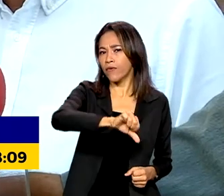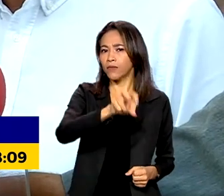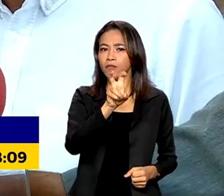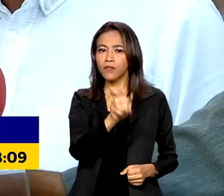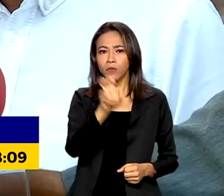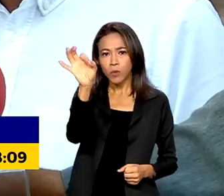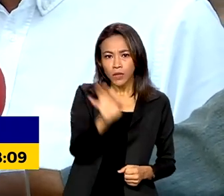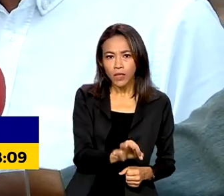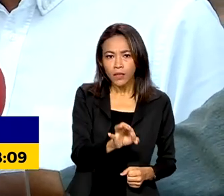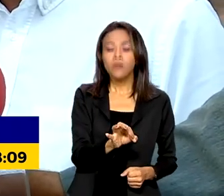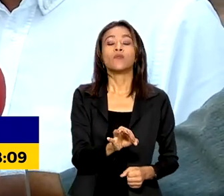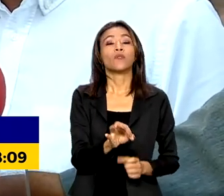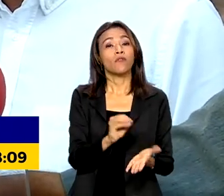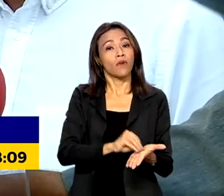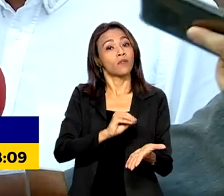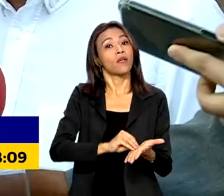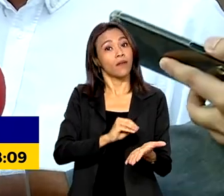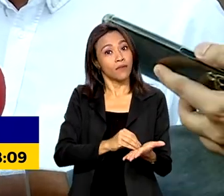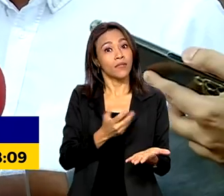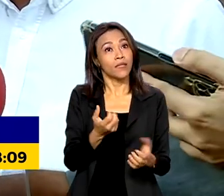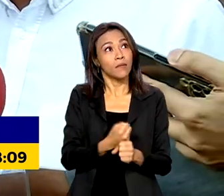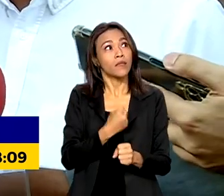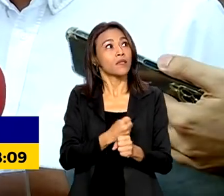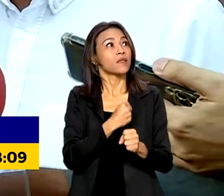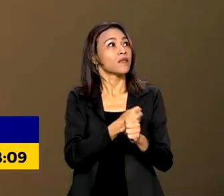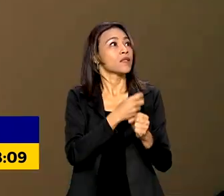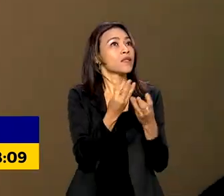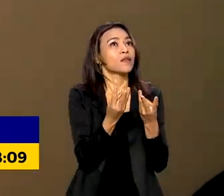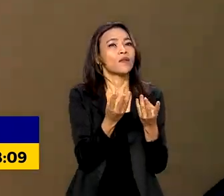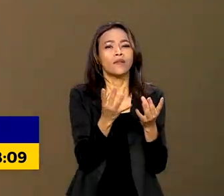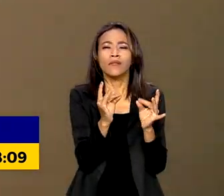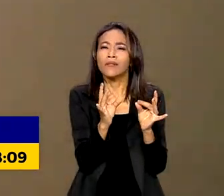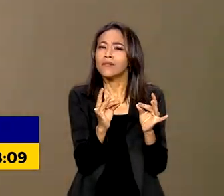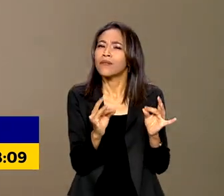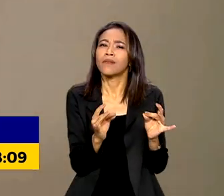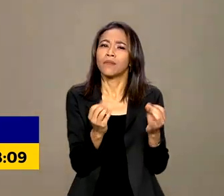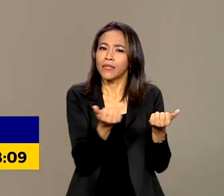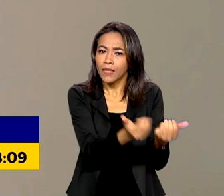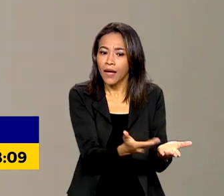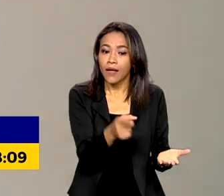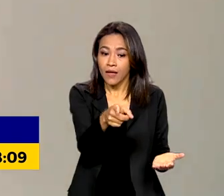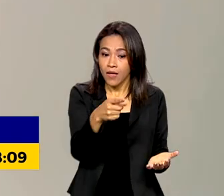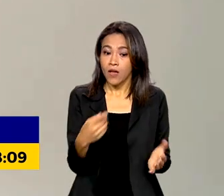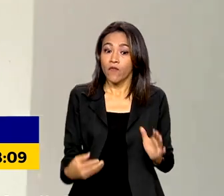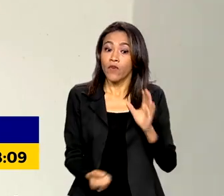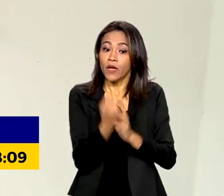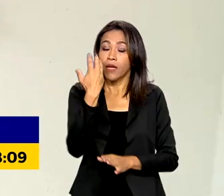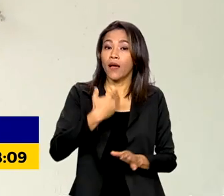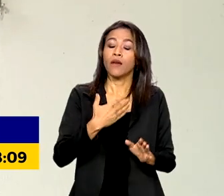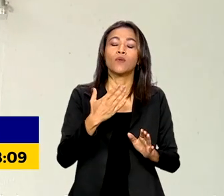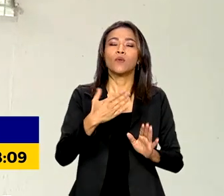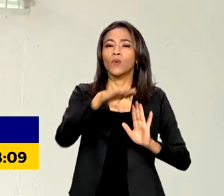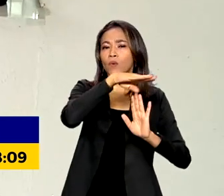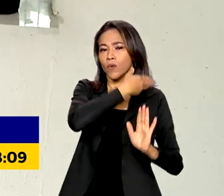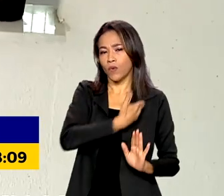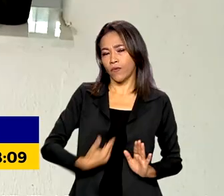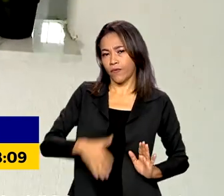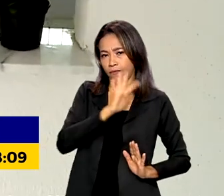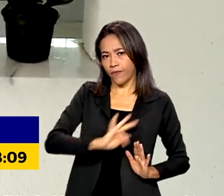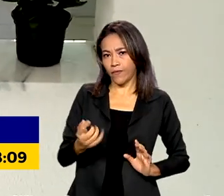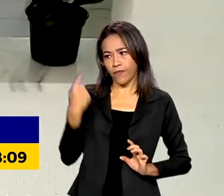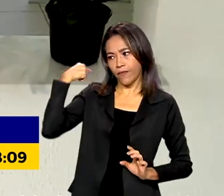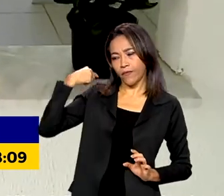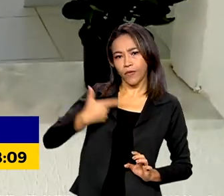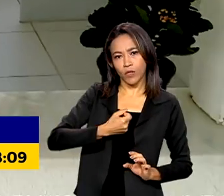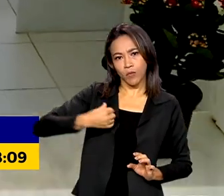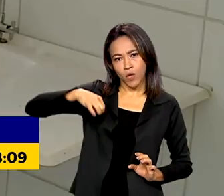obras por detalhes que não tinham sido entregues. O Minha Casa Minha Vida foi criado pelo governo federal em 2009 e